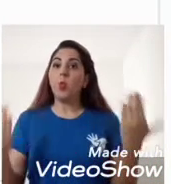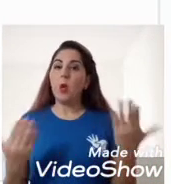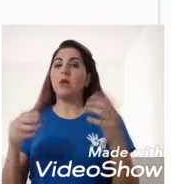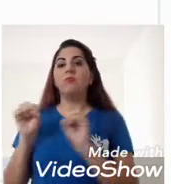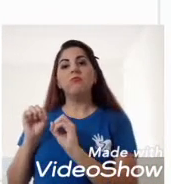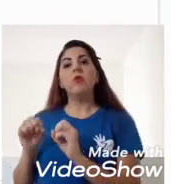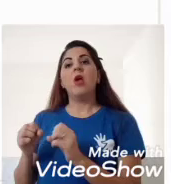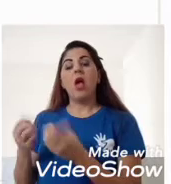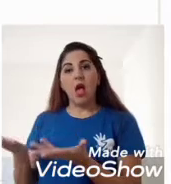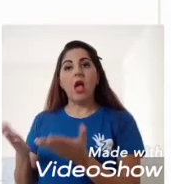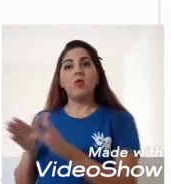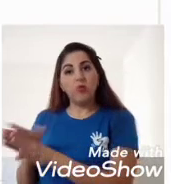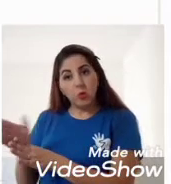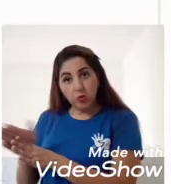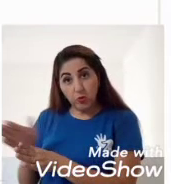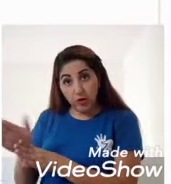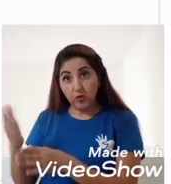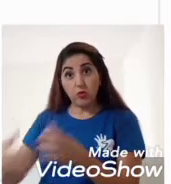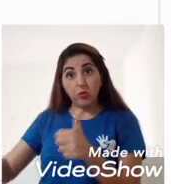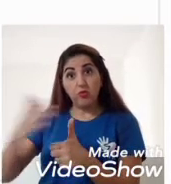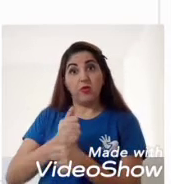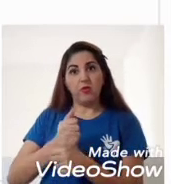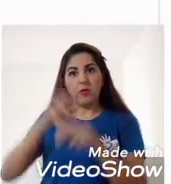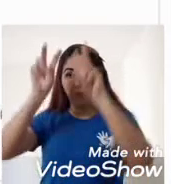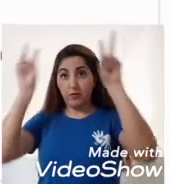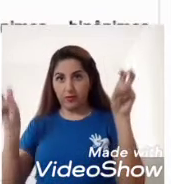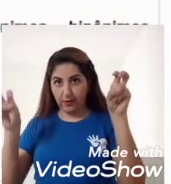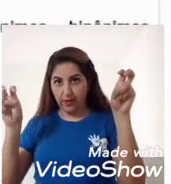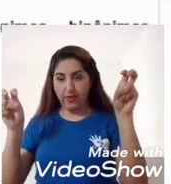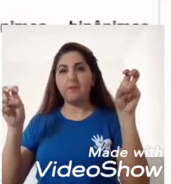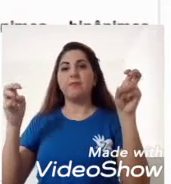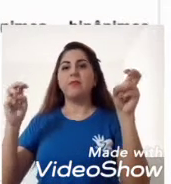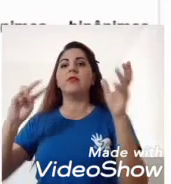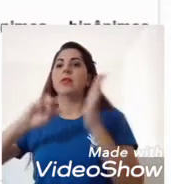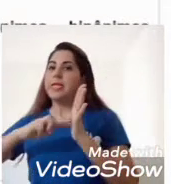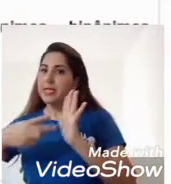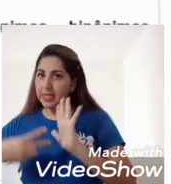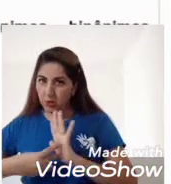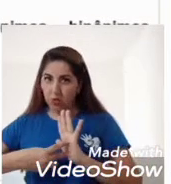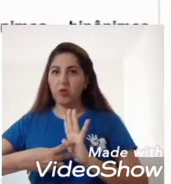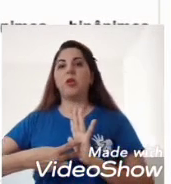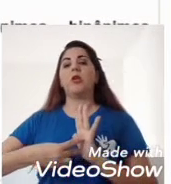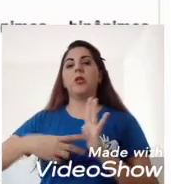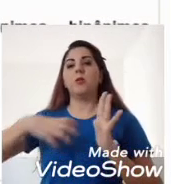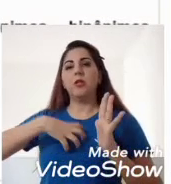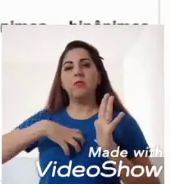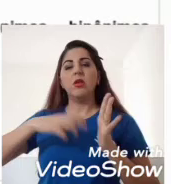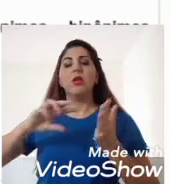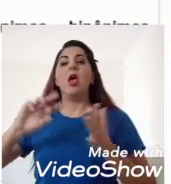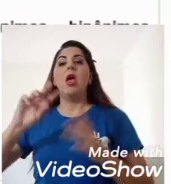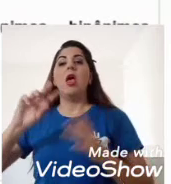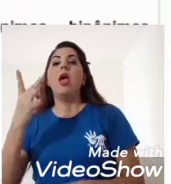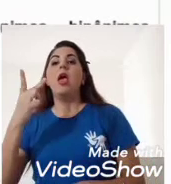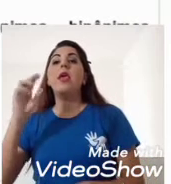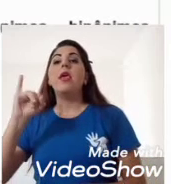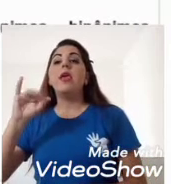por pronomes pessoais, possessivos e tal, né, quando você puder fazer isso. Substituição por sinônimos, hipônimos